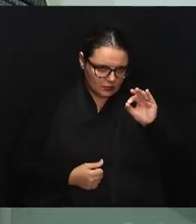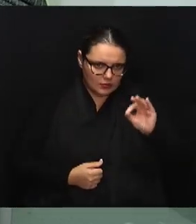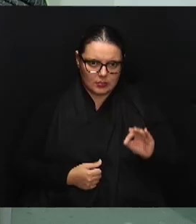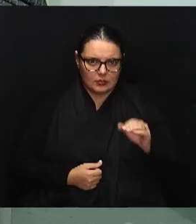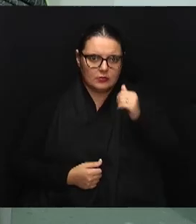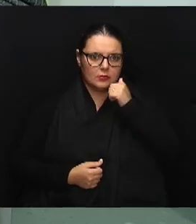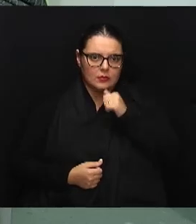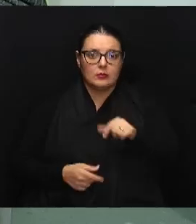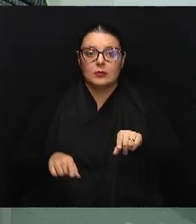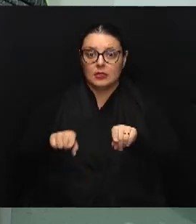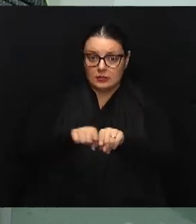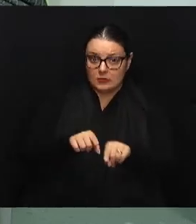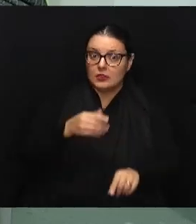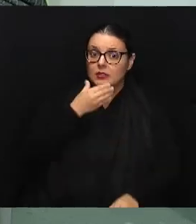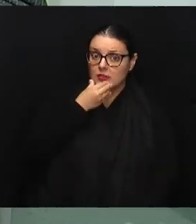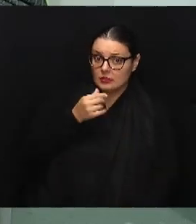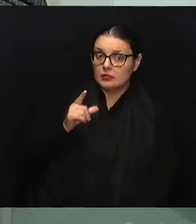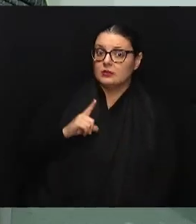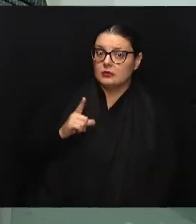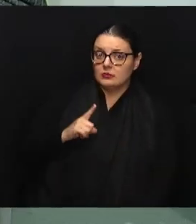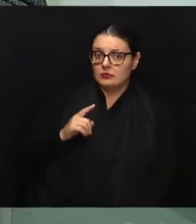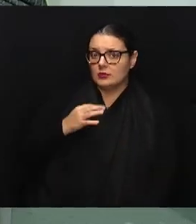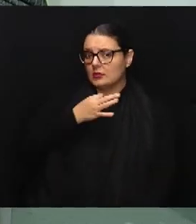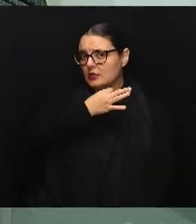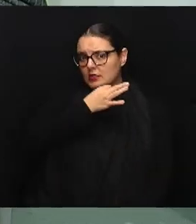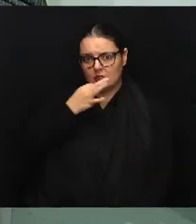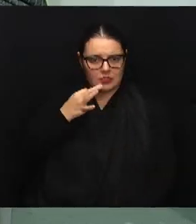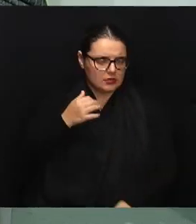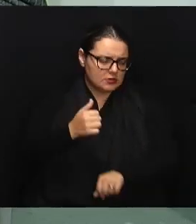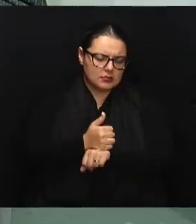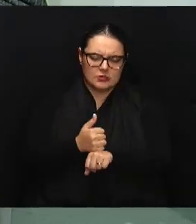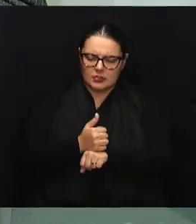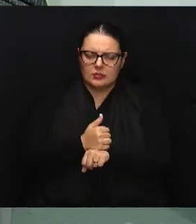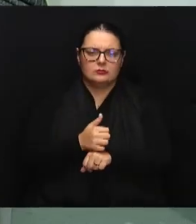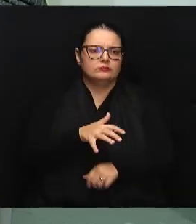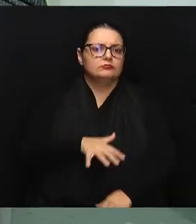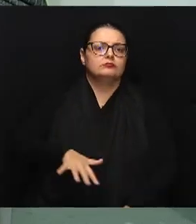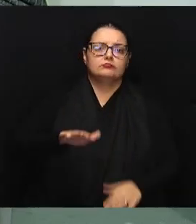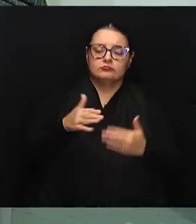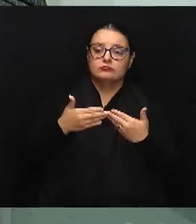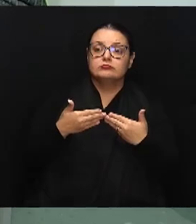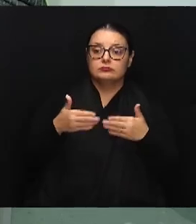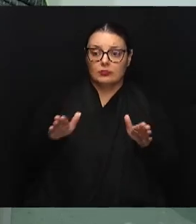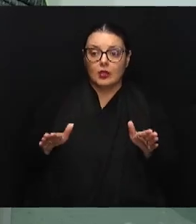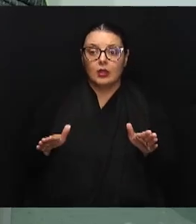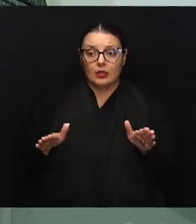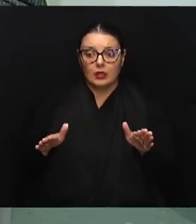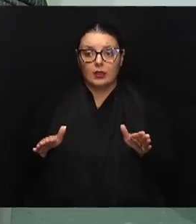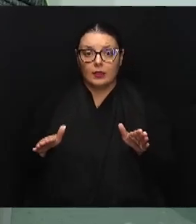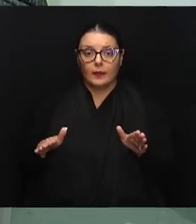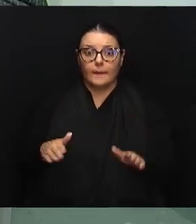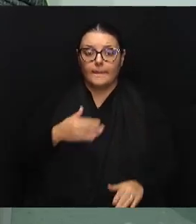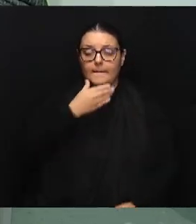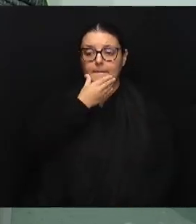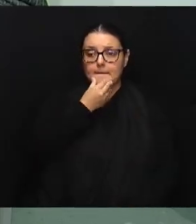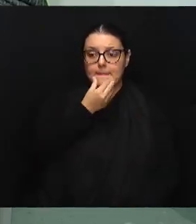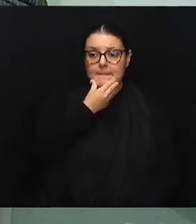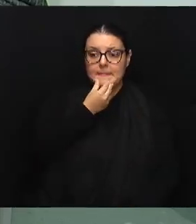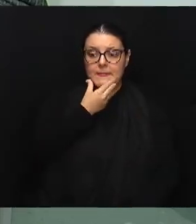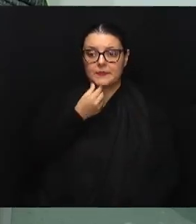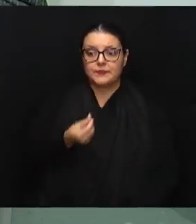mas temos homens também. E excelentes profissionais. Há um campo aí aberto para os homens, né?